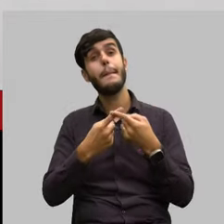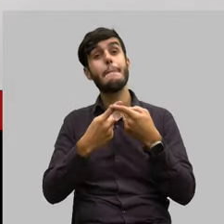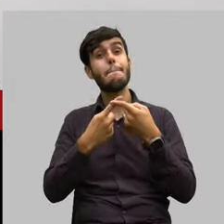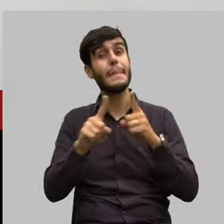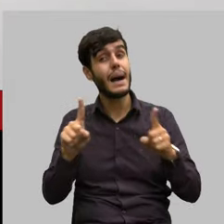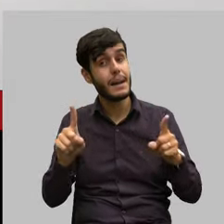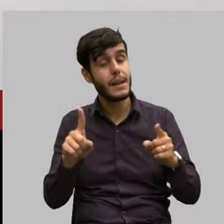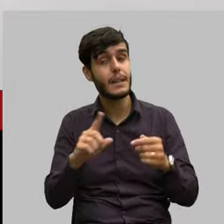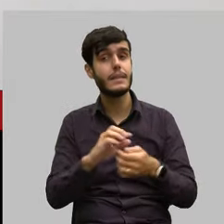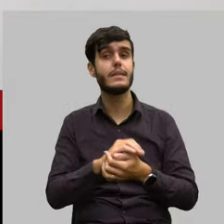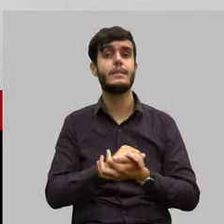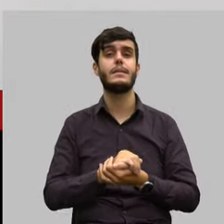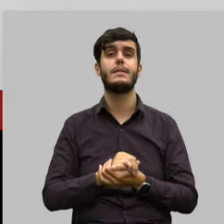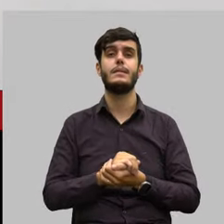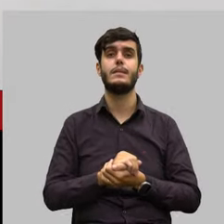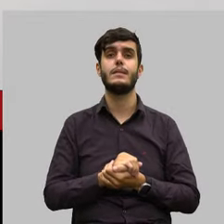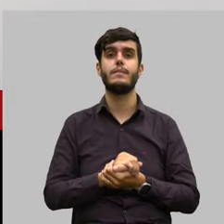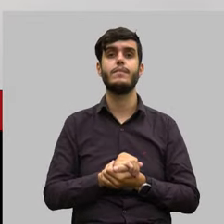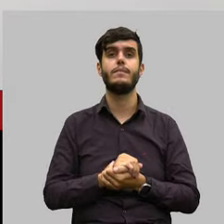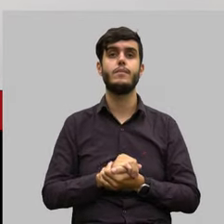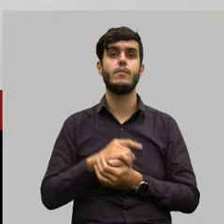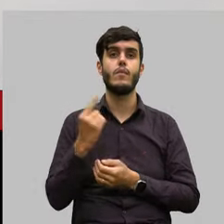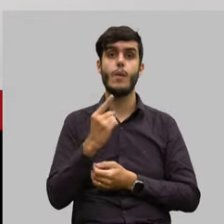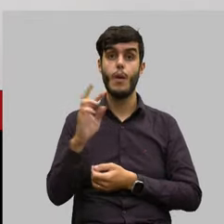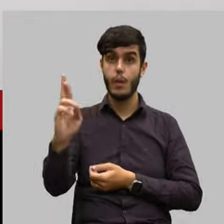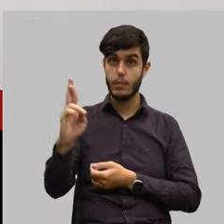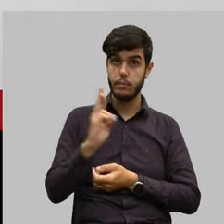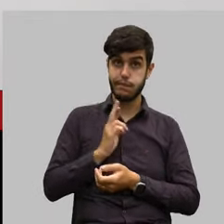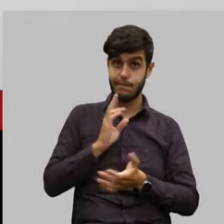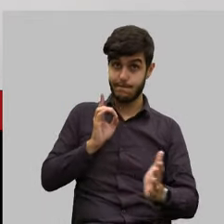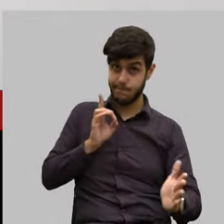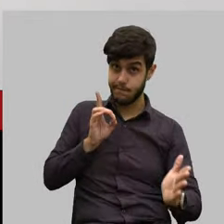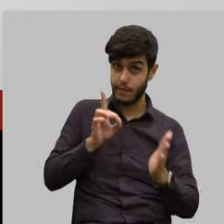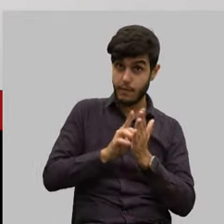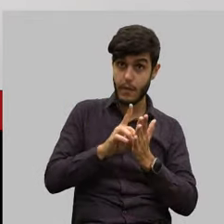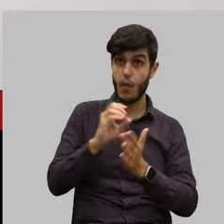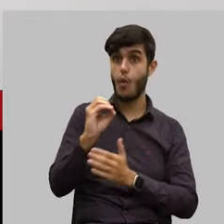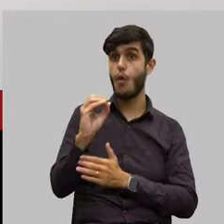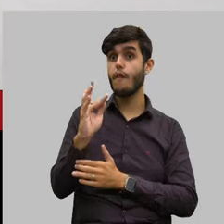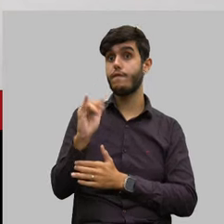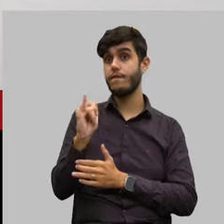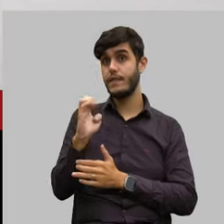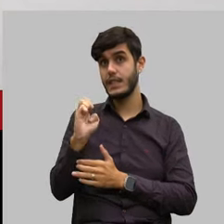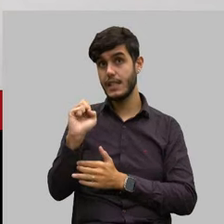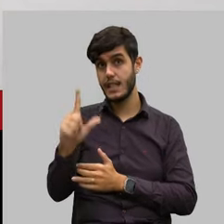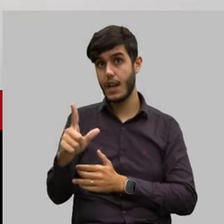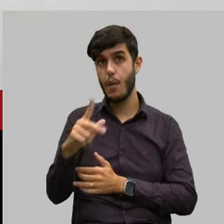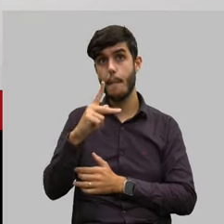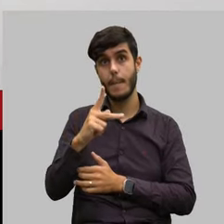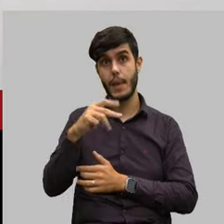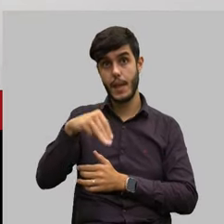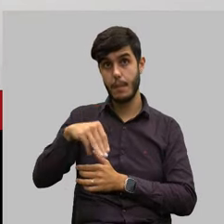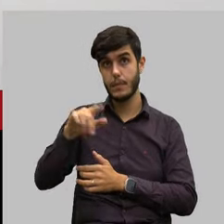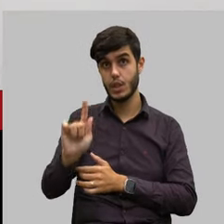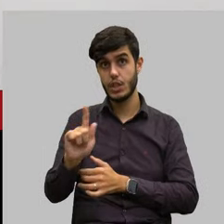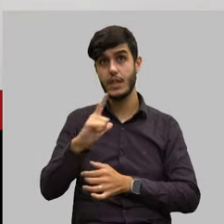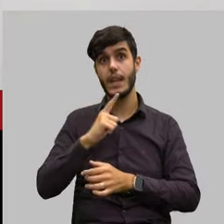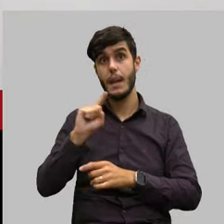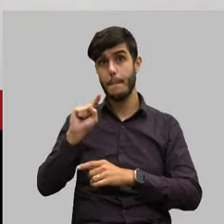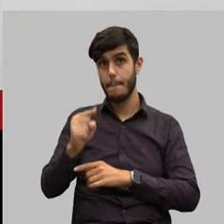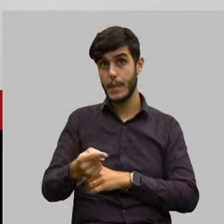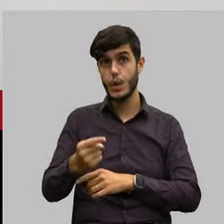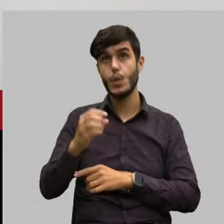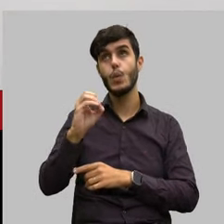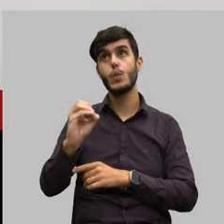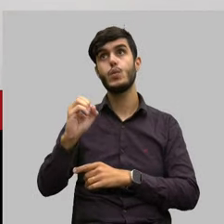eh nós temos como resposta oficial viu secretária resposta oficial a PMMG possui 100 Imóveis sob sua